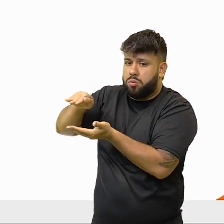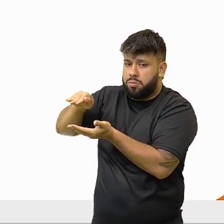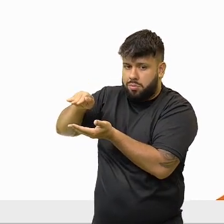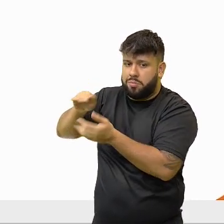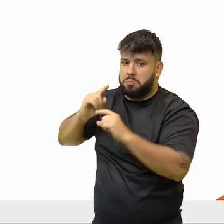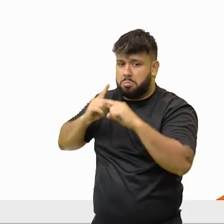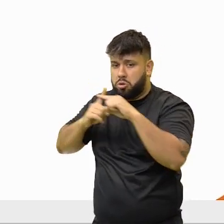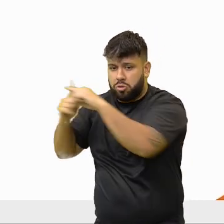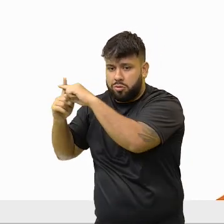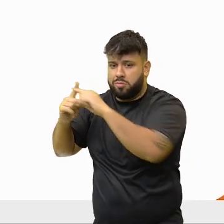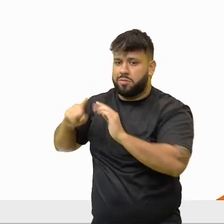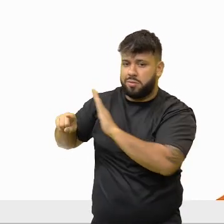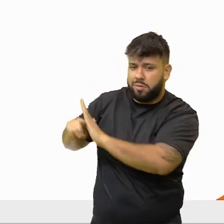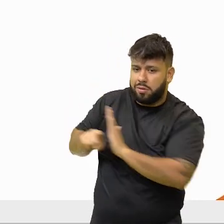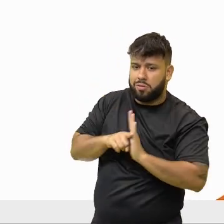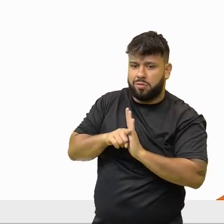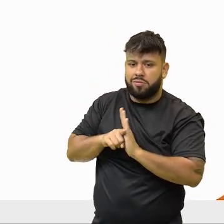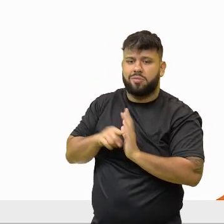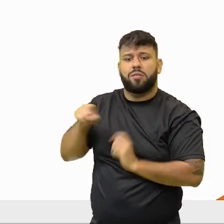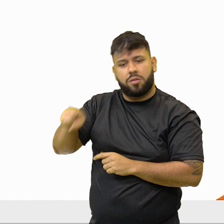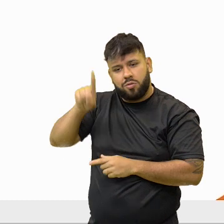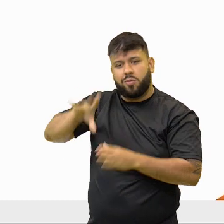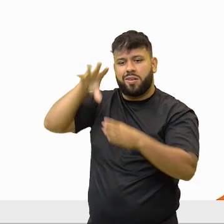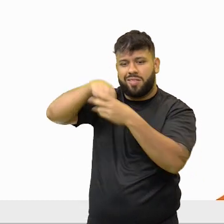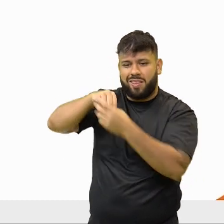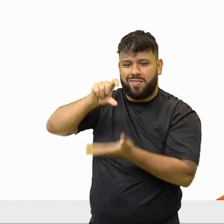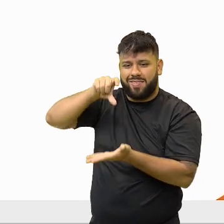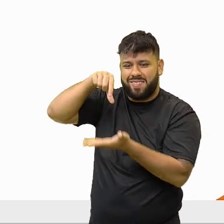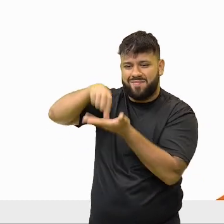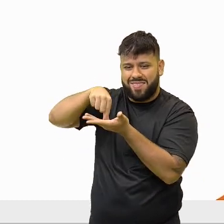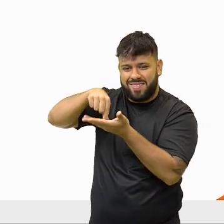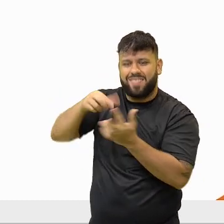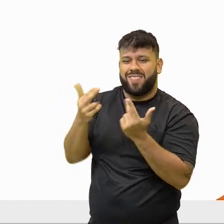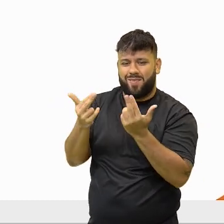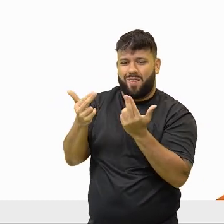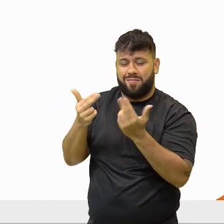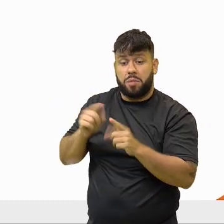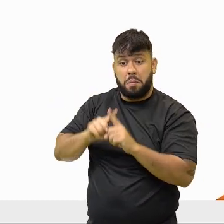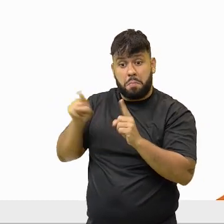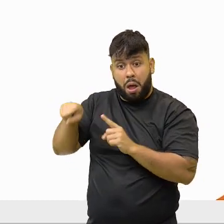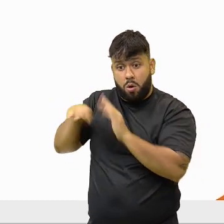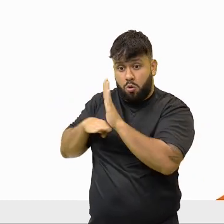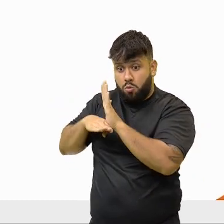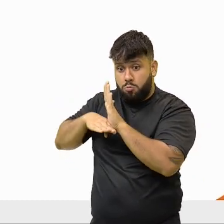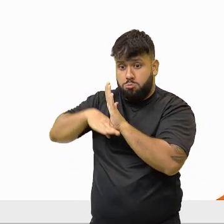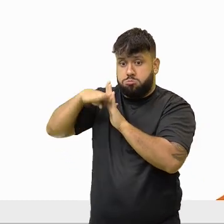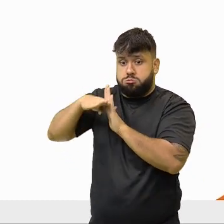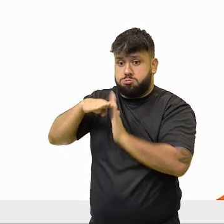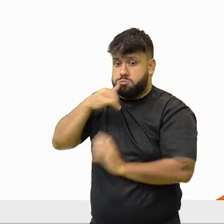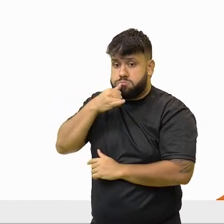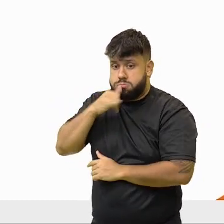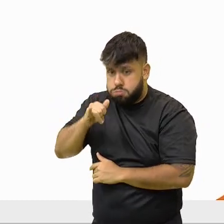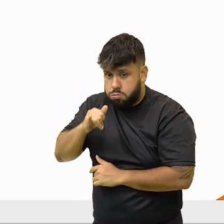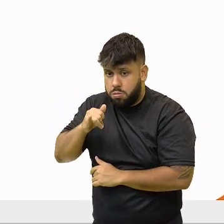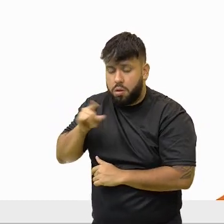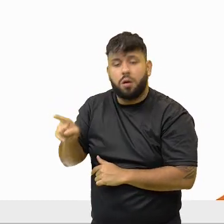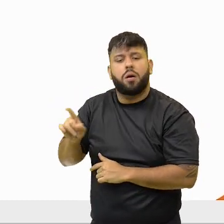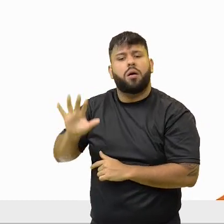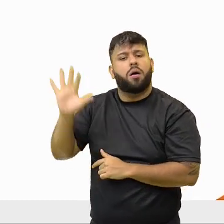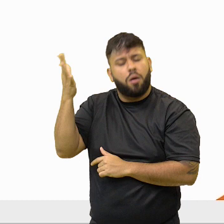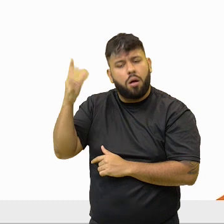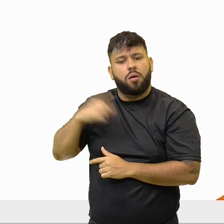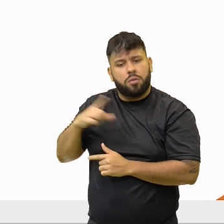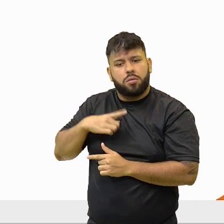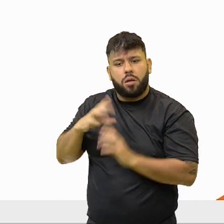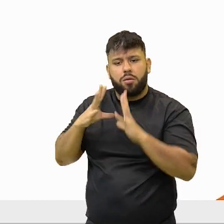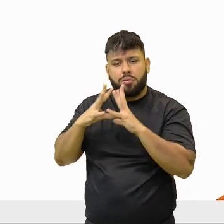característica básica de um capacitor. É acumular carga nas placas. Só que quando eles acumulam carga, o que acontece? Automaticamente cria-se um campo